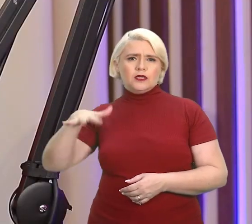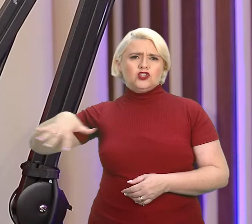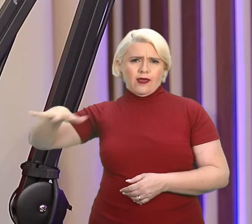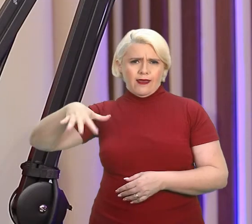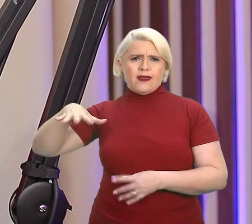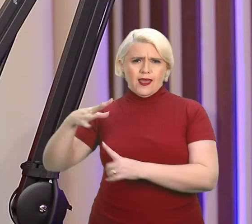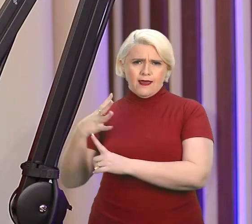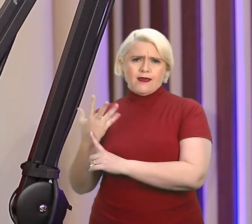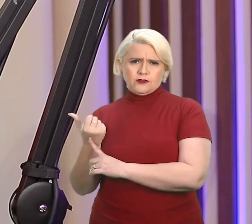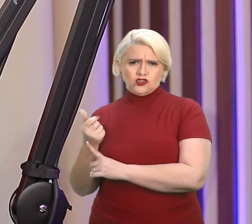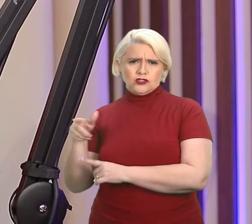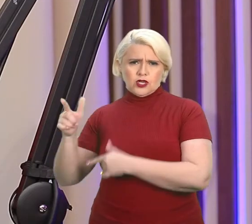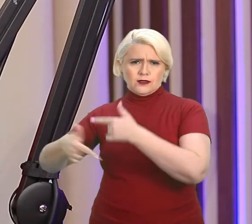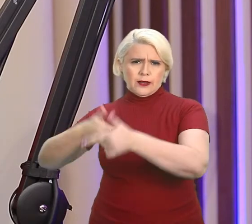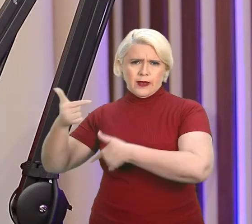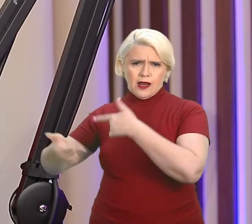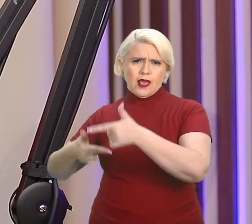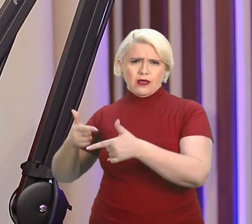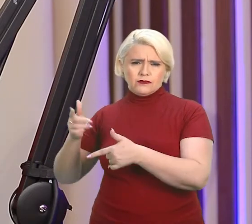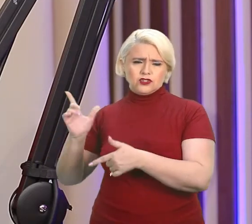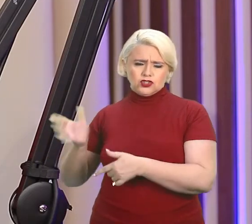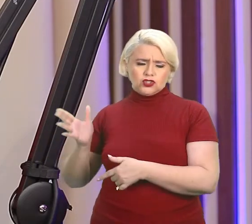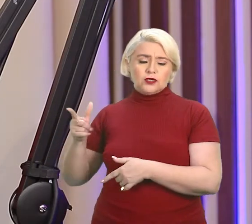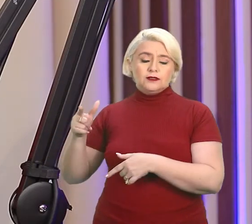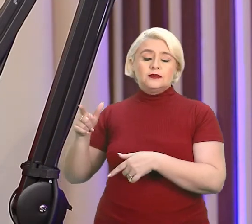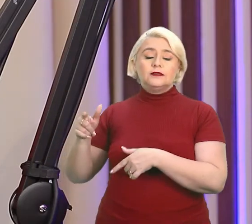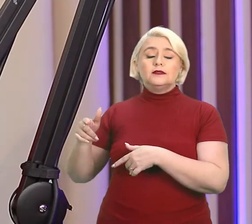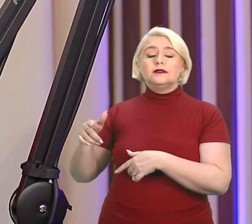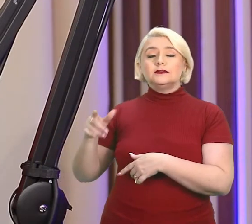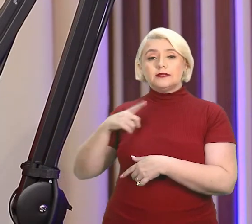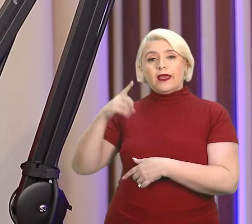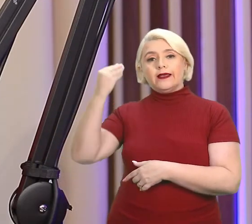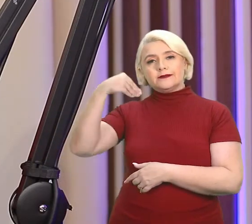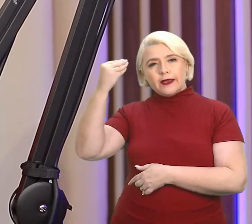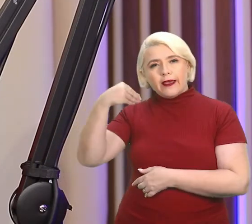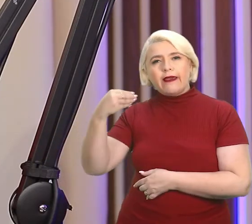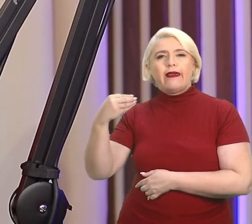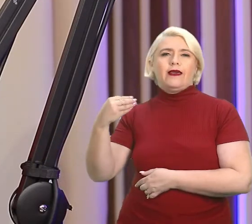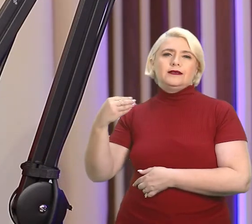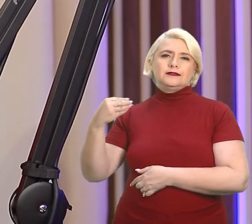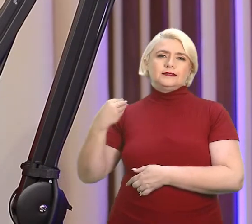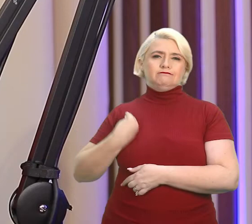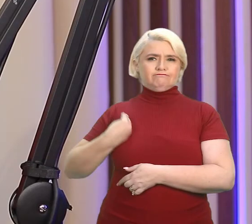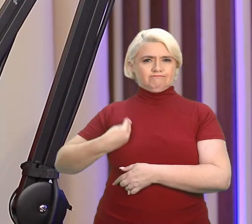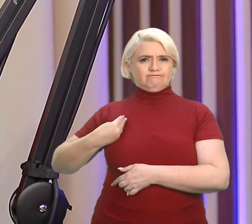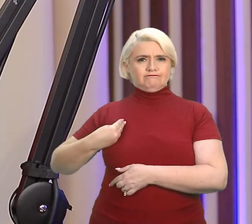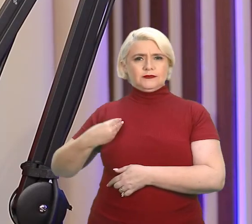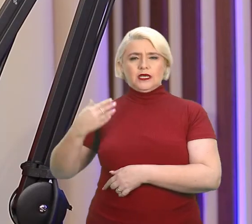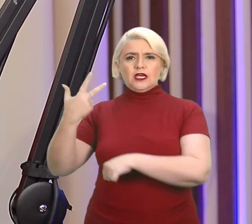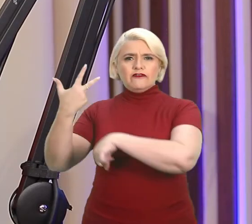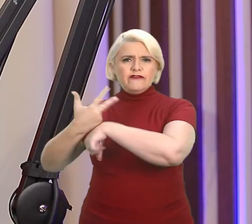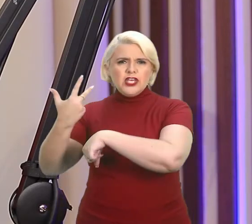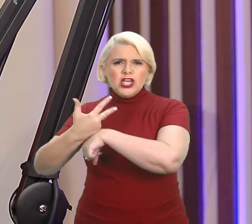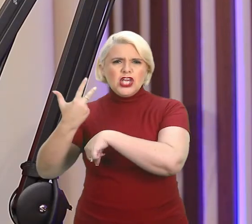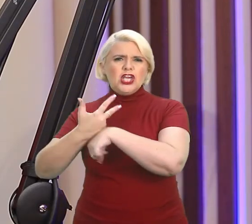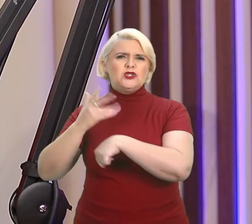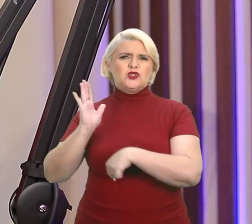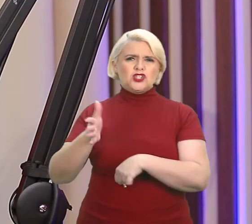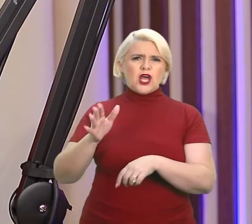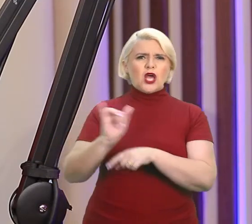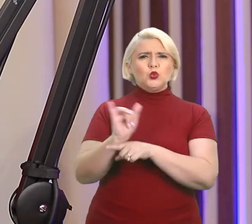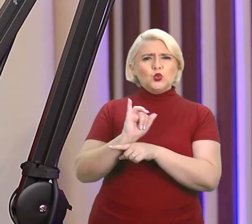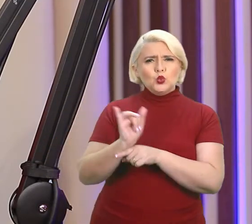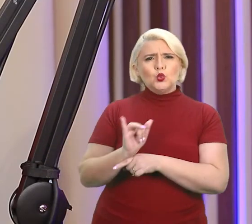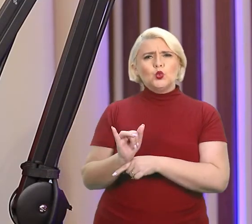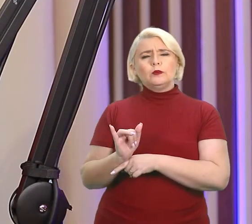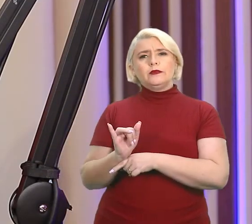já era da área da arte, né? Que também já atuava na área da arte, estava muito presente, assim, ele gravava vídeos para o